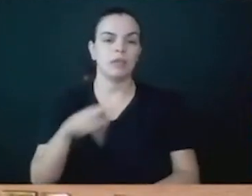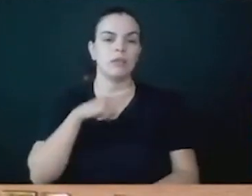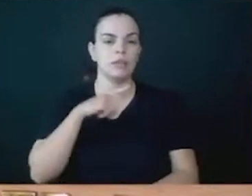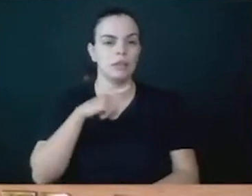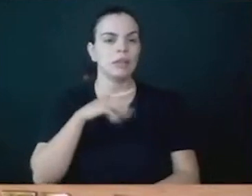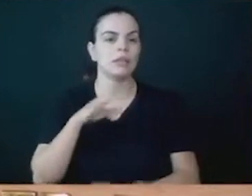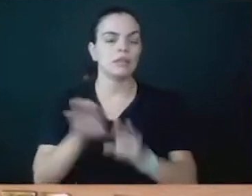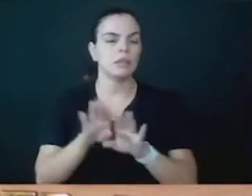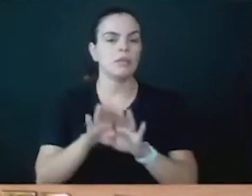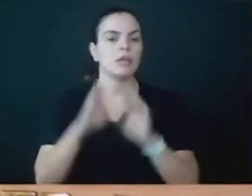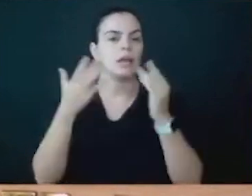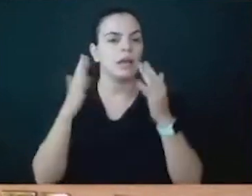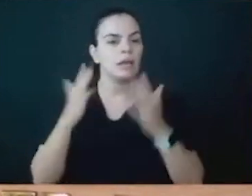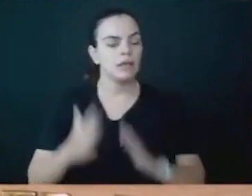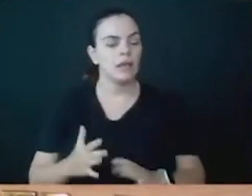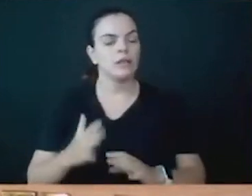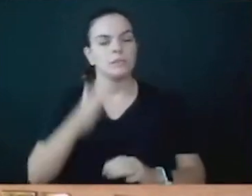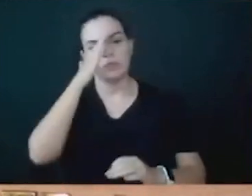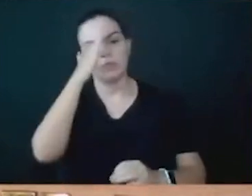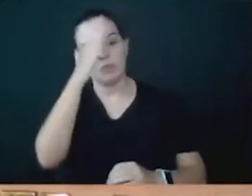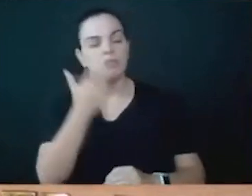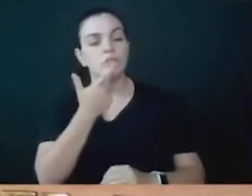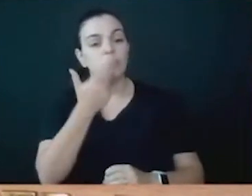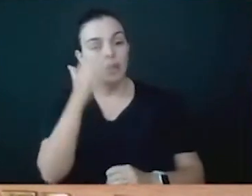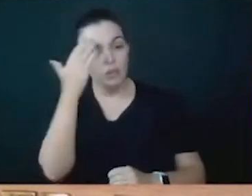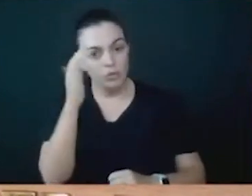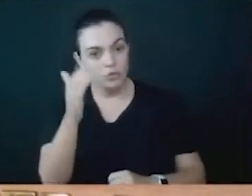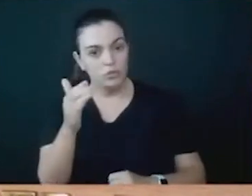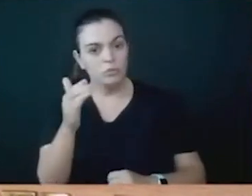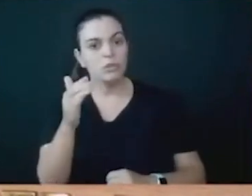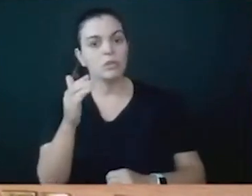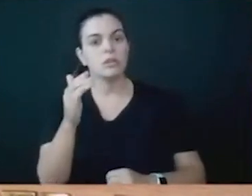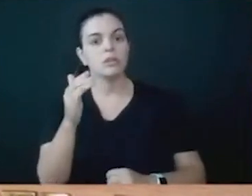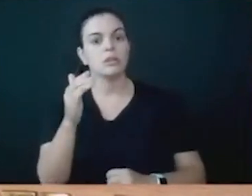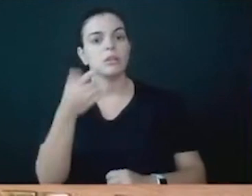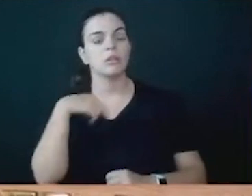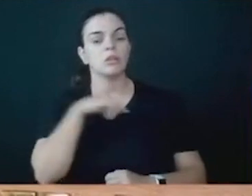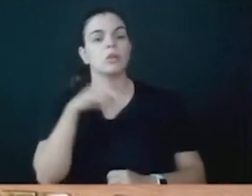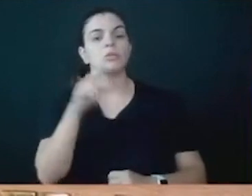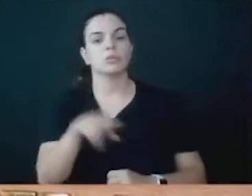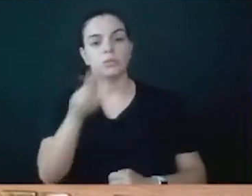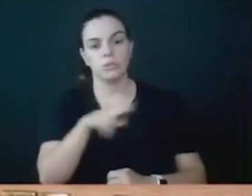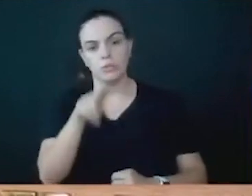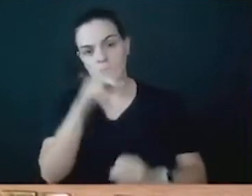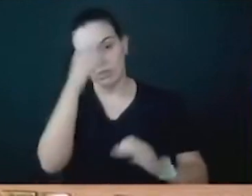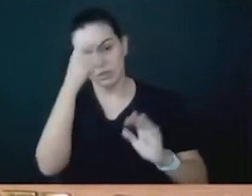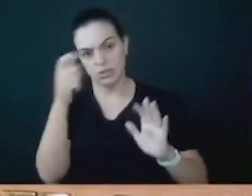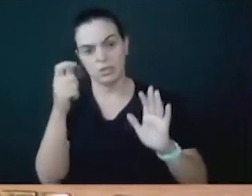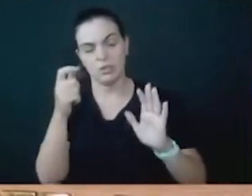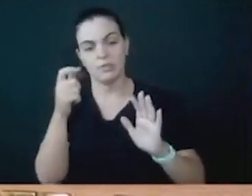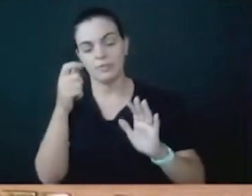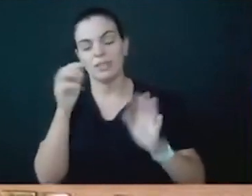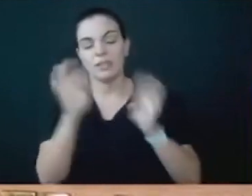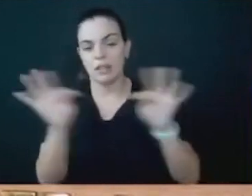da, principalmente do Fala Curitiba, de rede semana, onde nós usamos muita tecnologia, tá? Inteligência